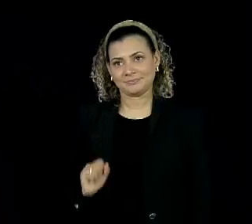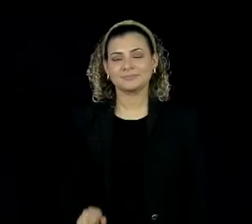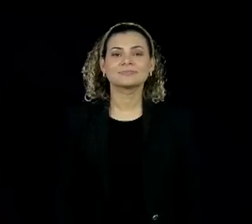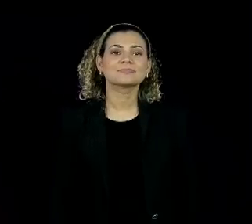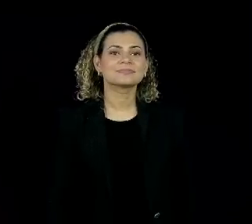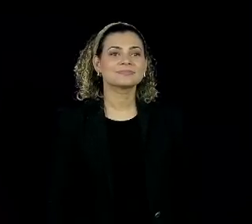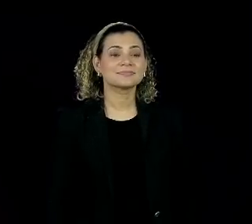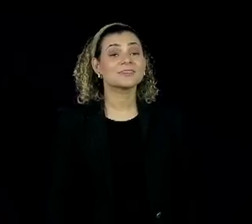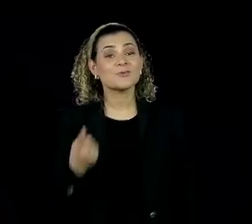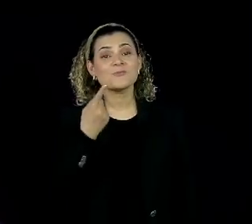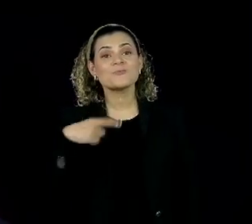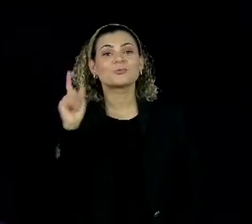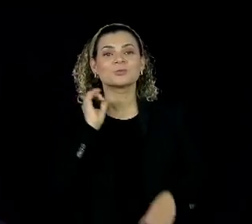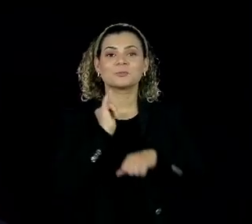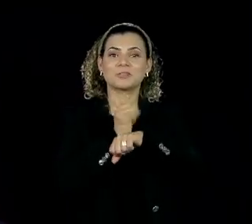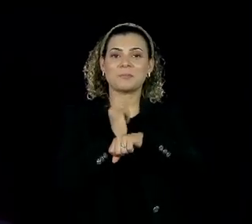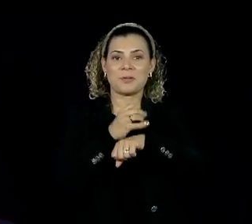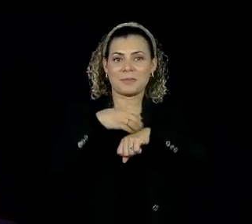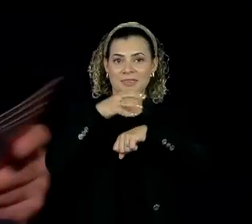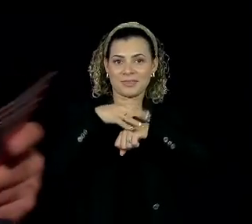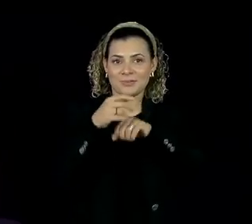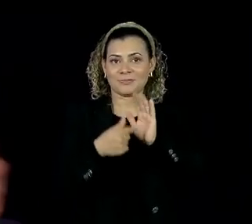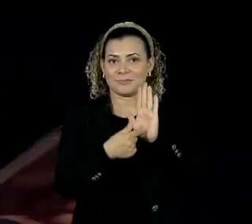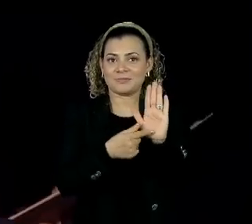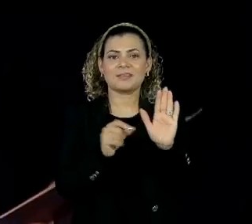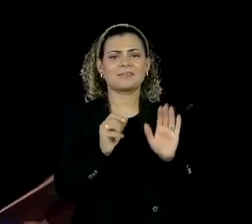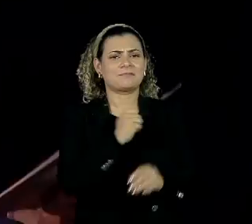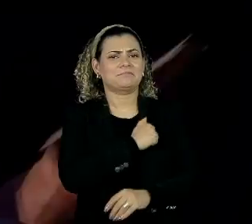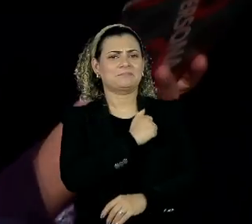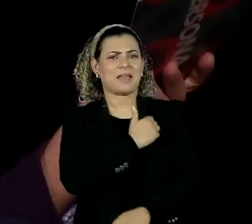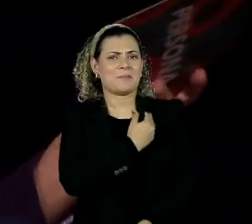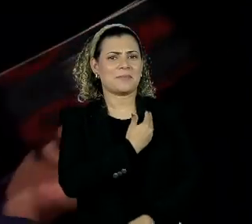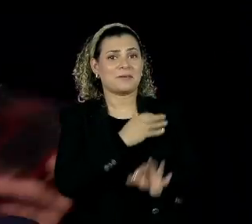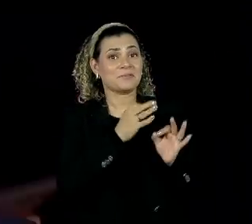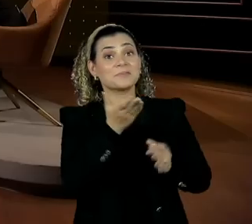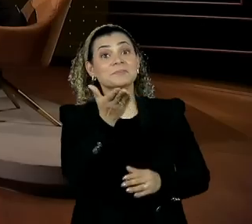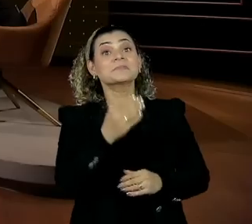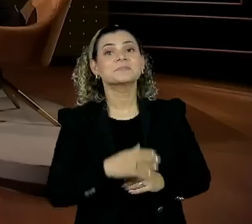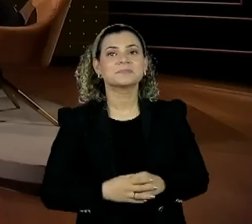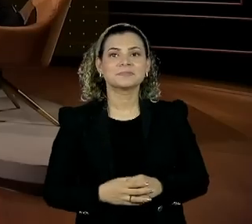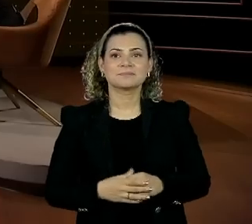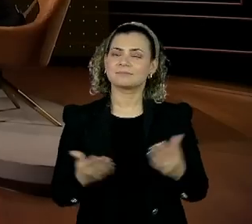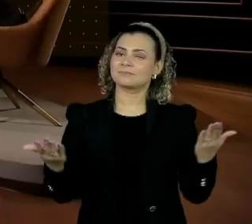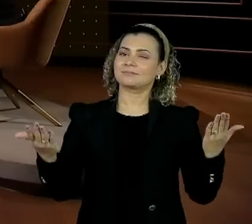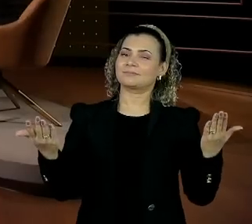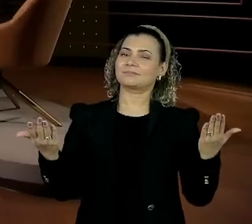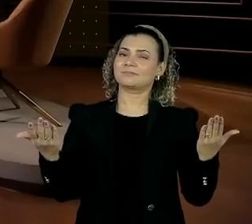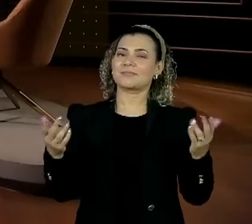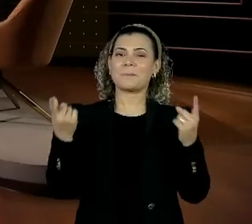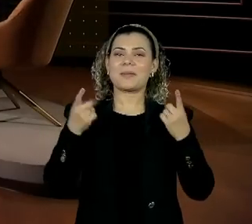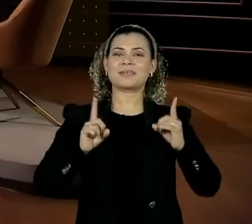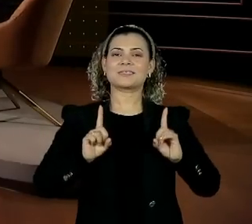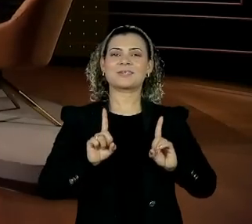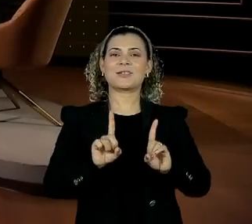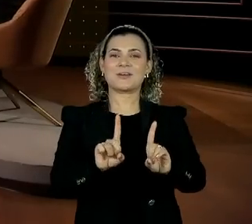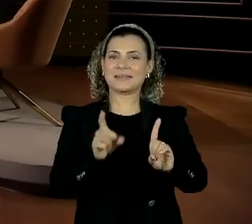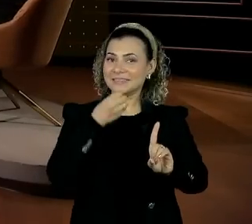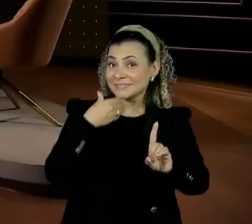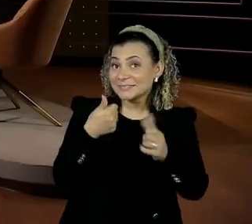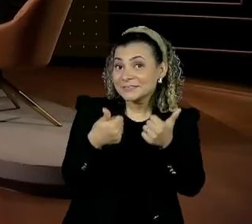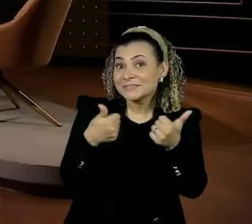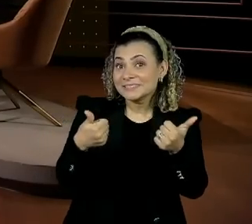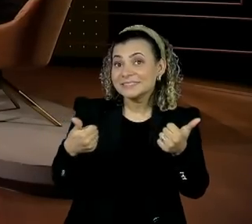Temos um último depoimento para você, um parceiraço. Alô, rapaziada do Persona, tudo